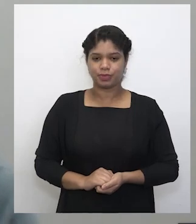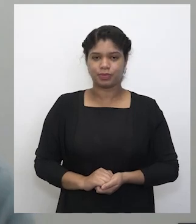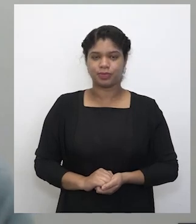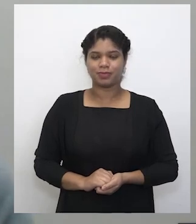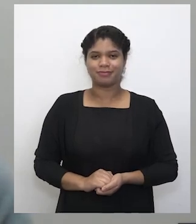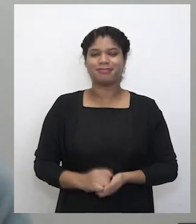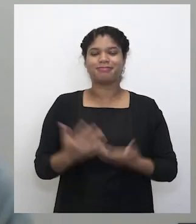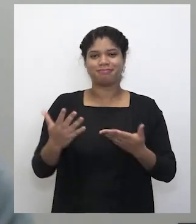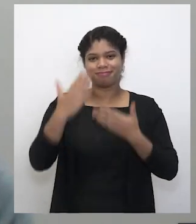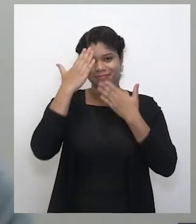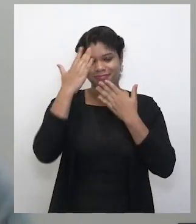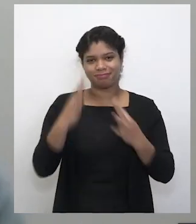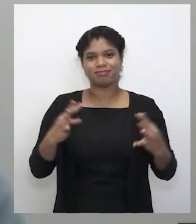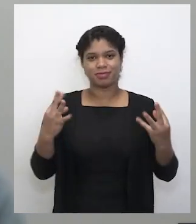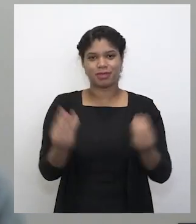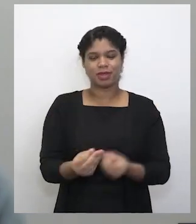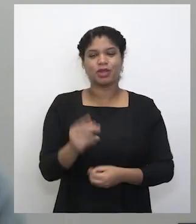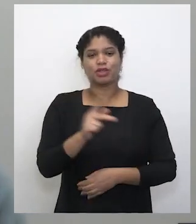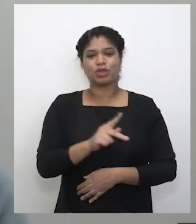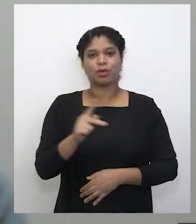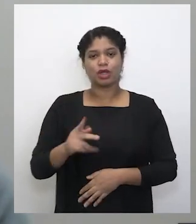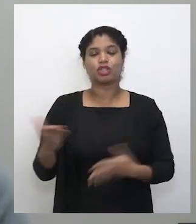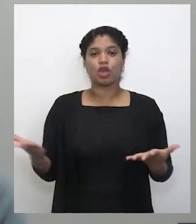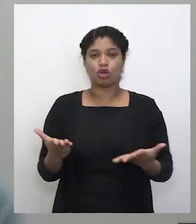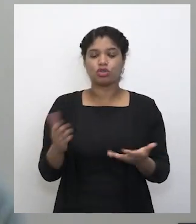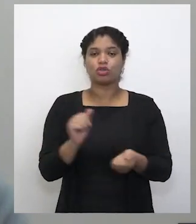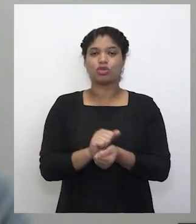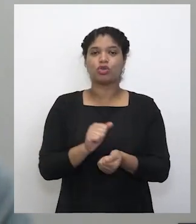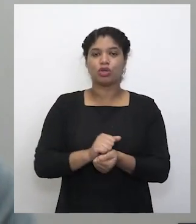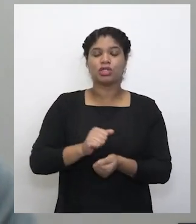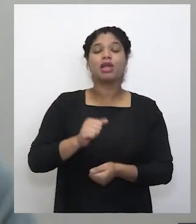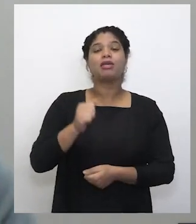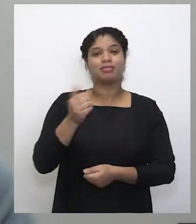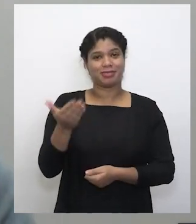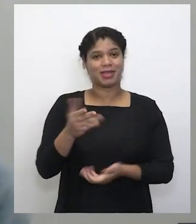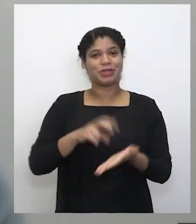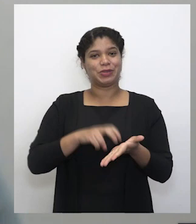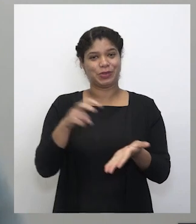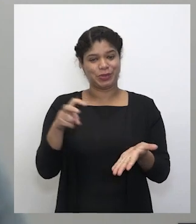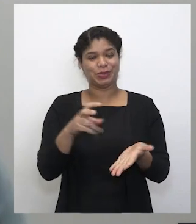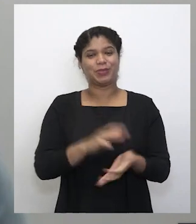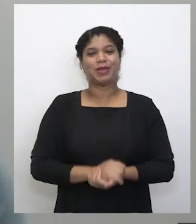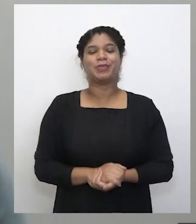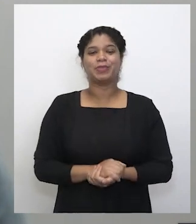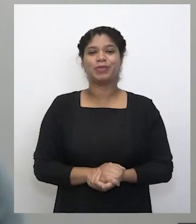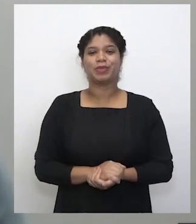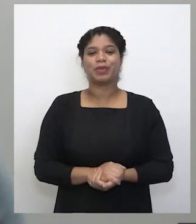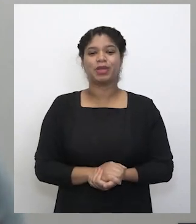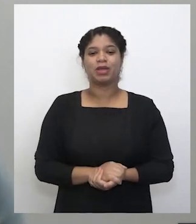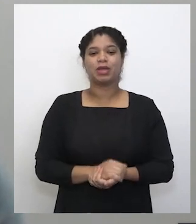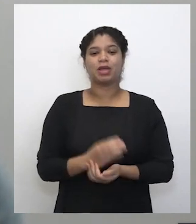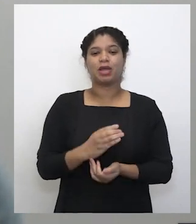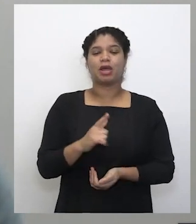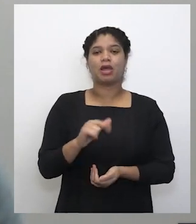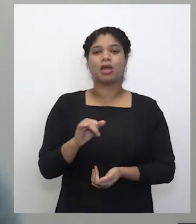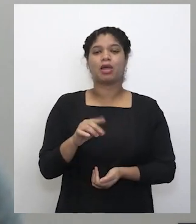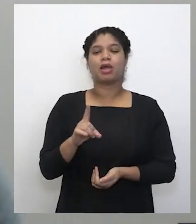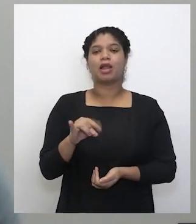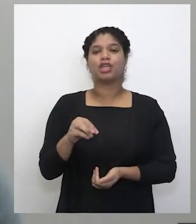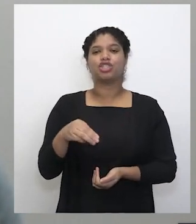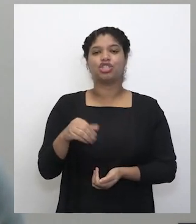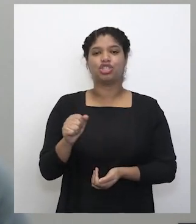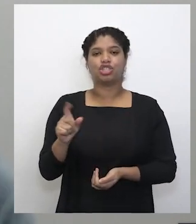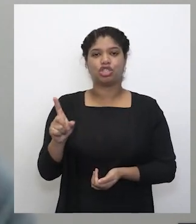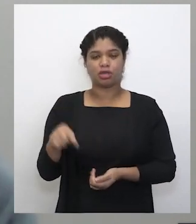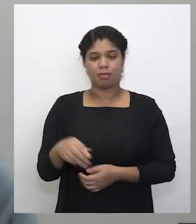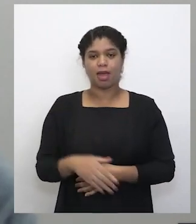Queria agradecer aos professores que estão conosco hoje pela manhã, né? Então, nós temos aqui Cleidmari e Rafael. Olha só que